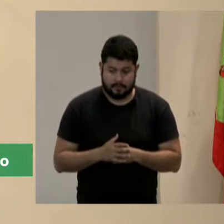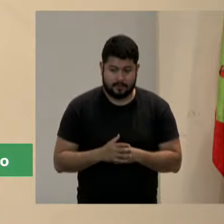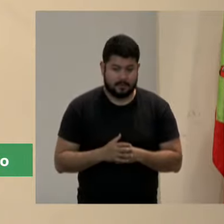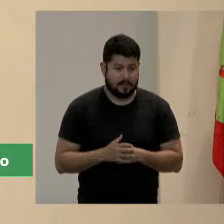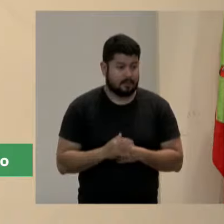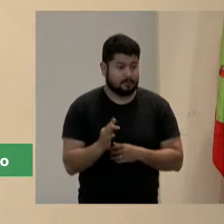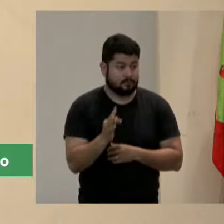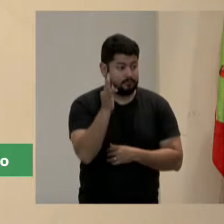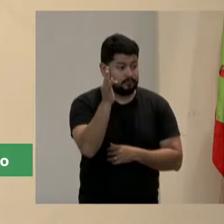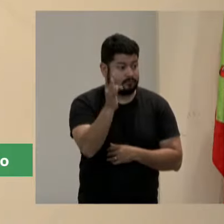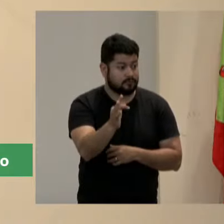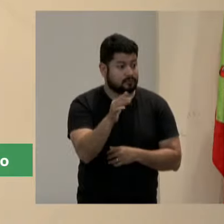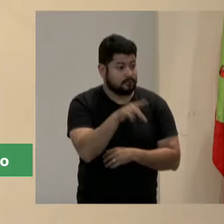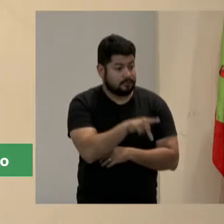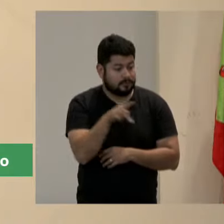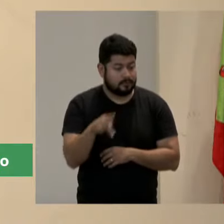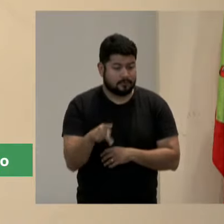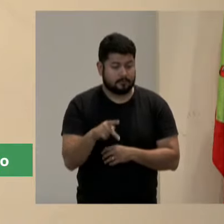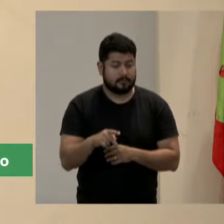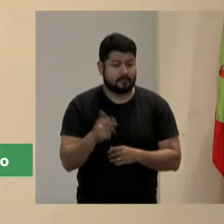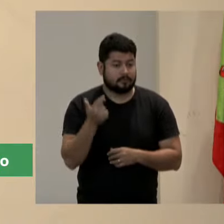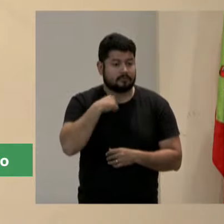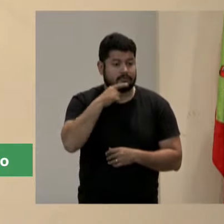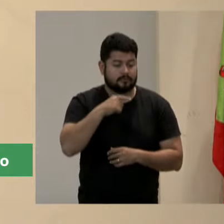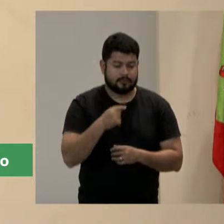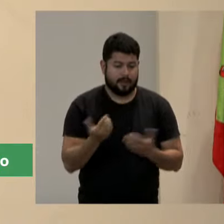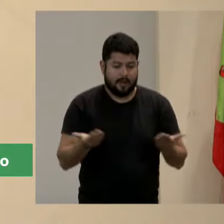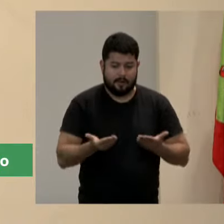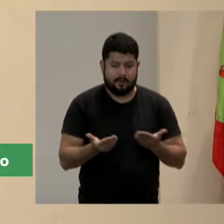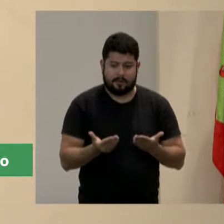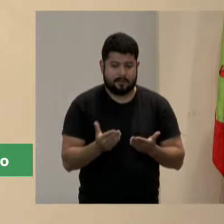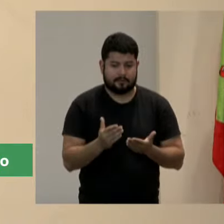futuros professores para que nós não tenhamos o mesmo problema?